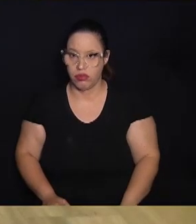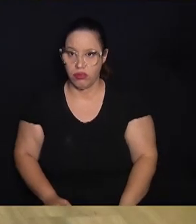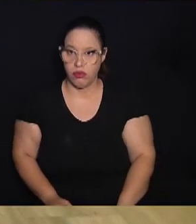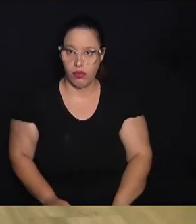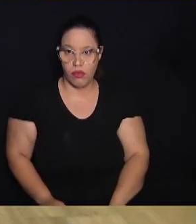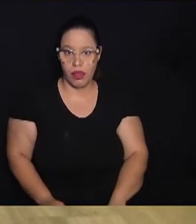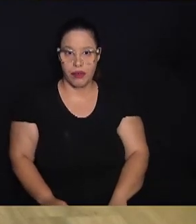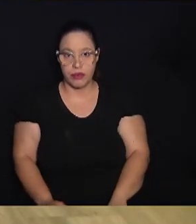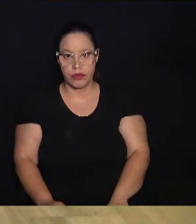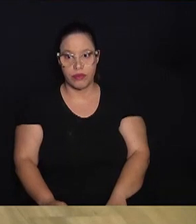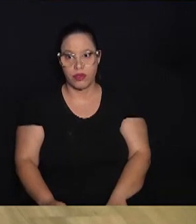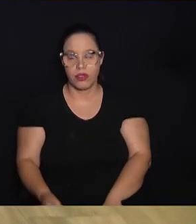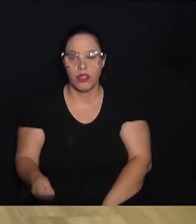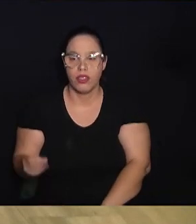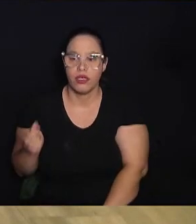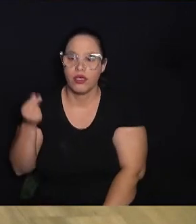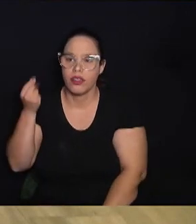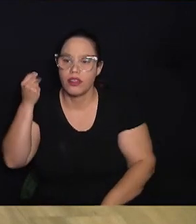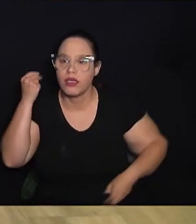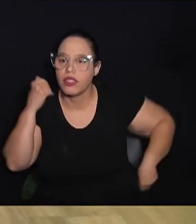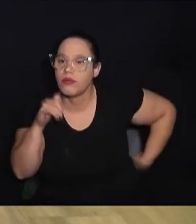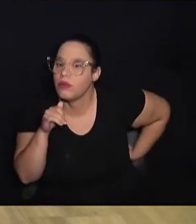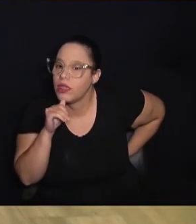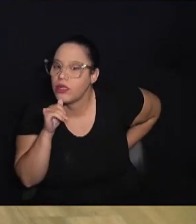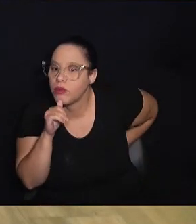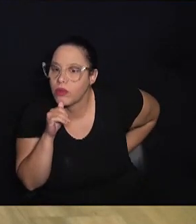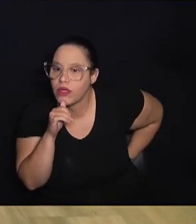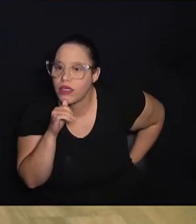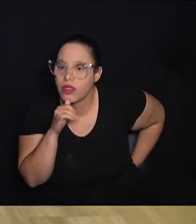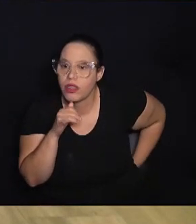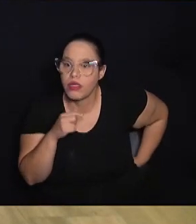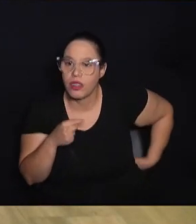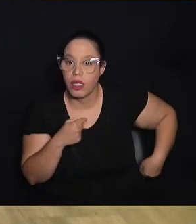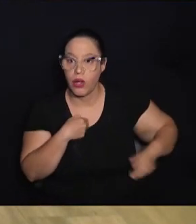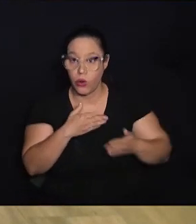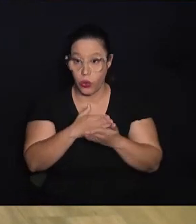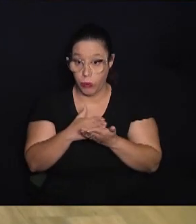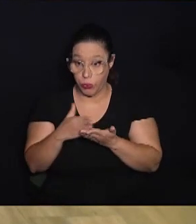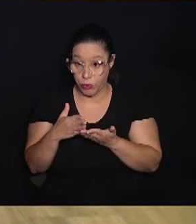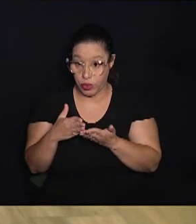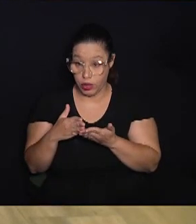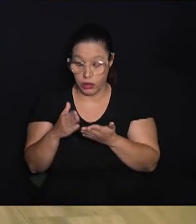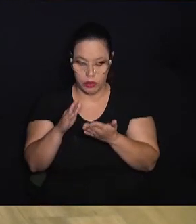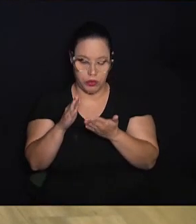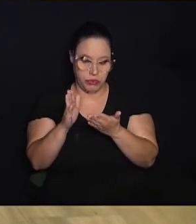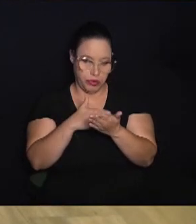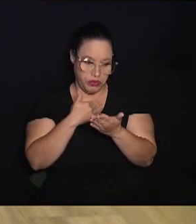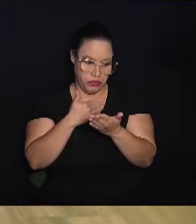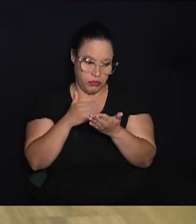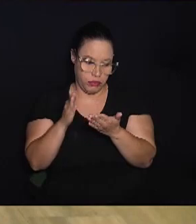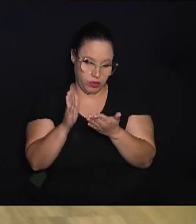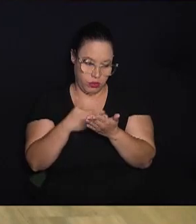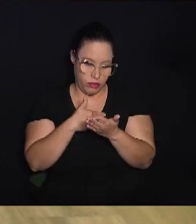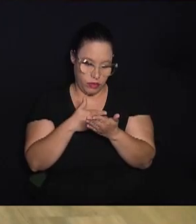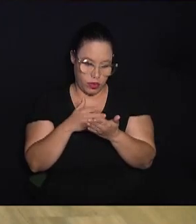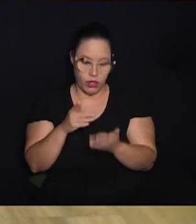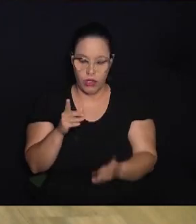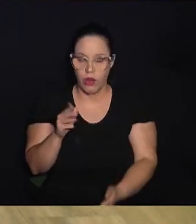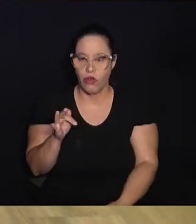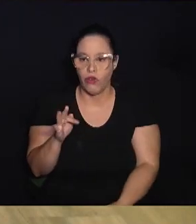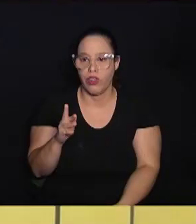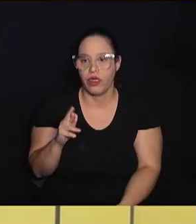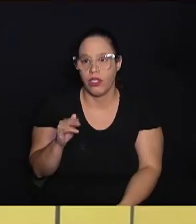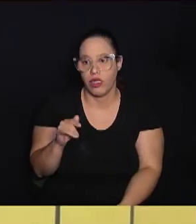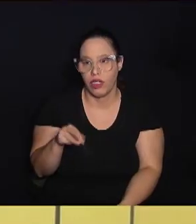nisso antigamente por exemplo eu eu eu comecei a ler quadrinhos com fantasma mandraque Recruta